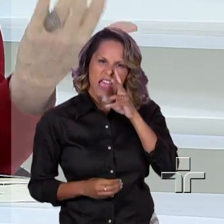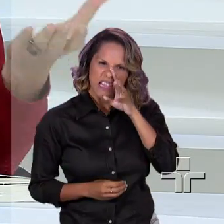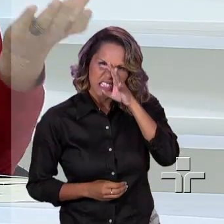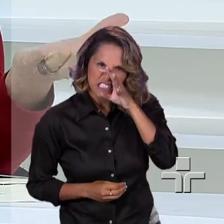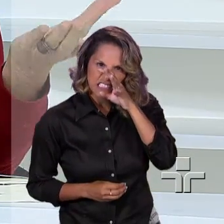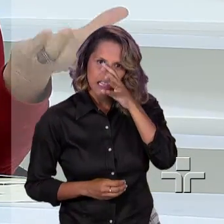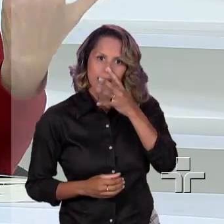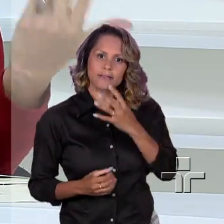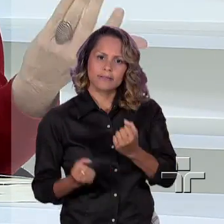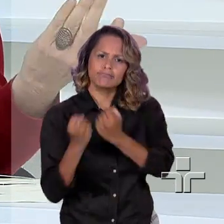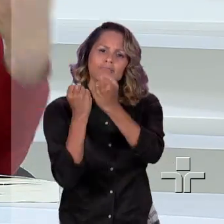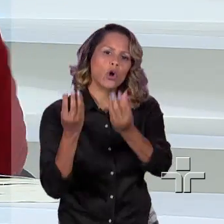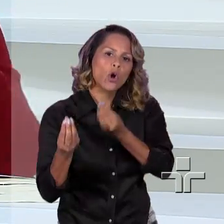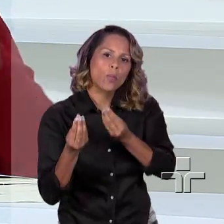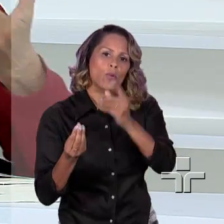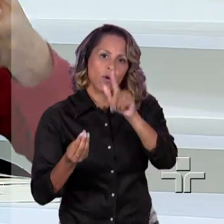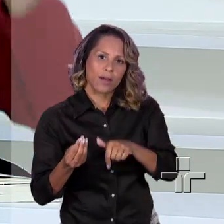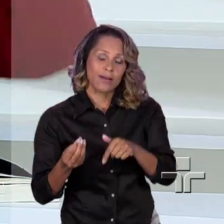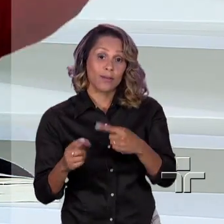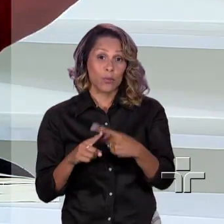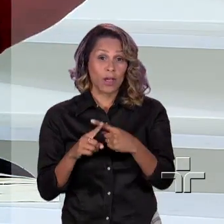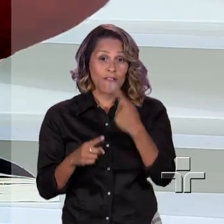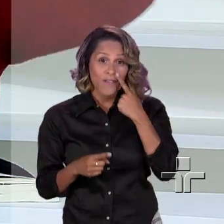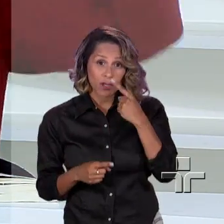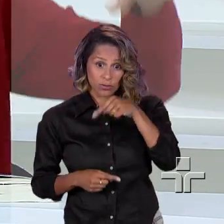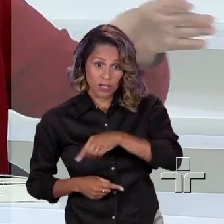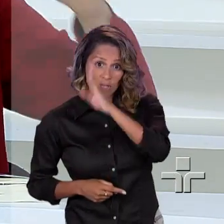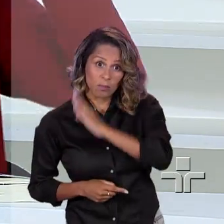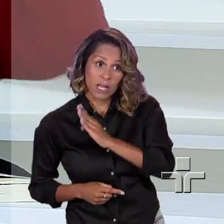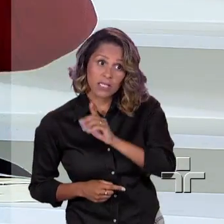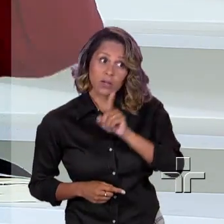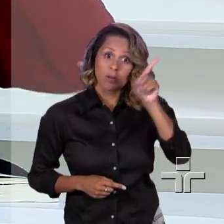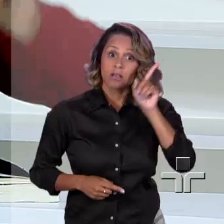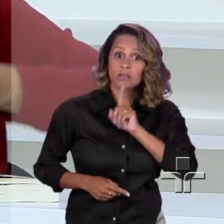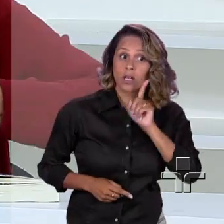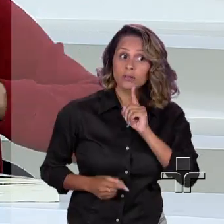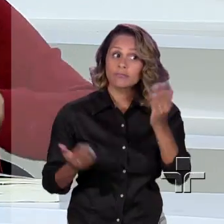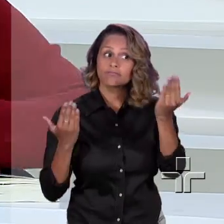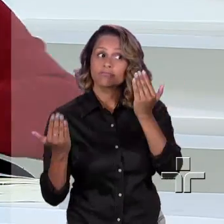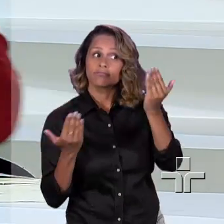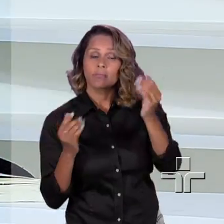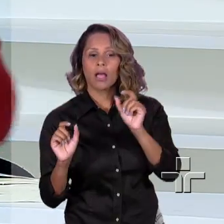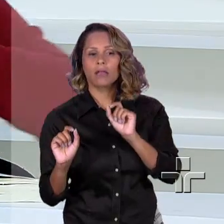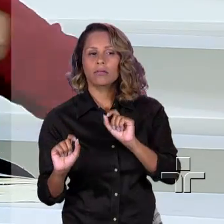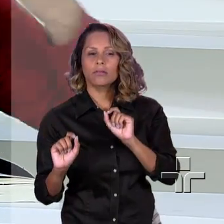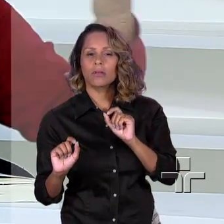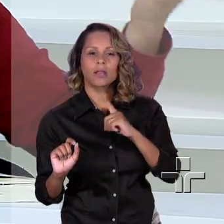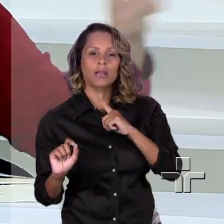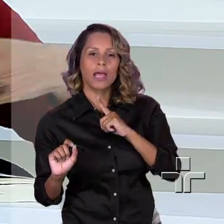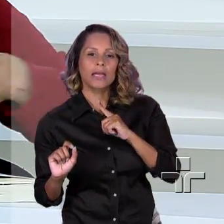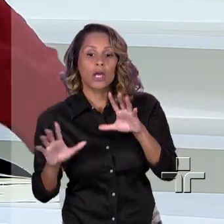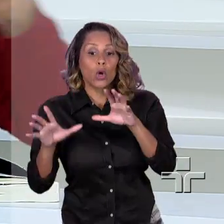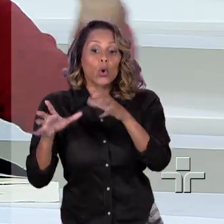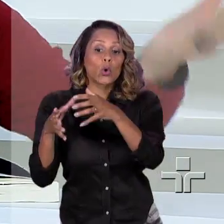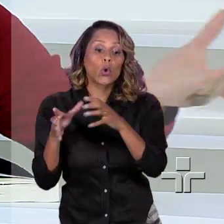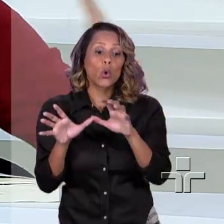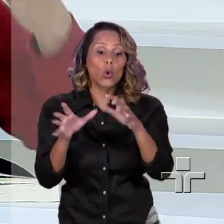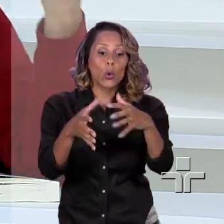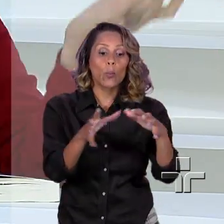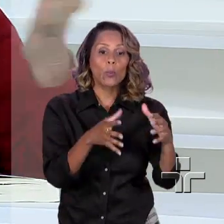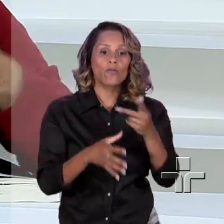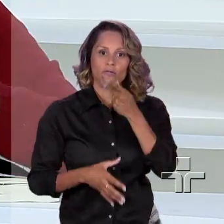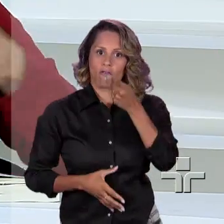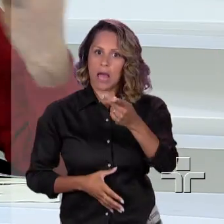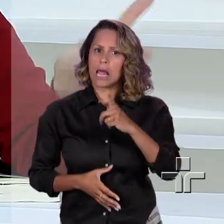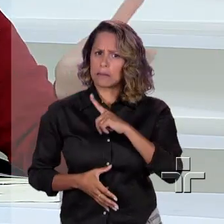Unidos. Na verdade, o que eu vejo acontecer lá e cá é que há grupos, né, que se dizem, que tem um projeto para o